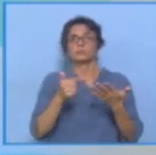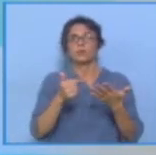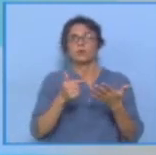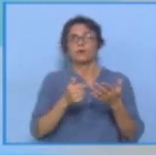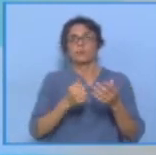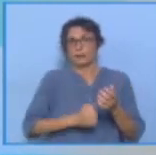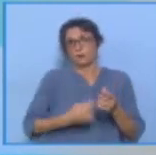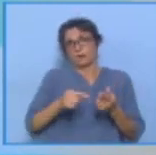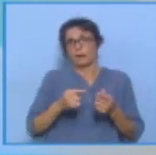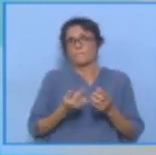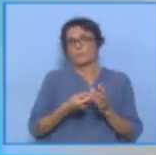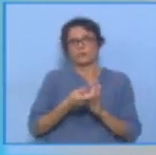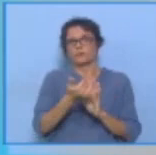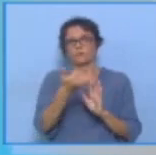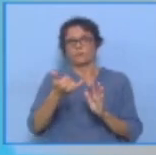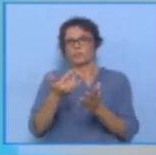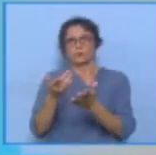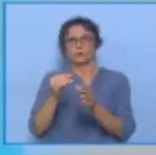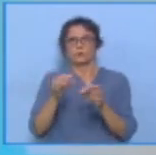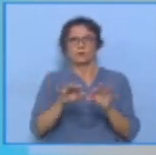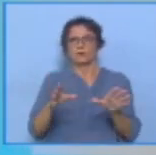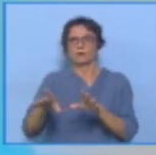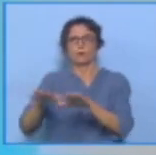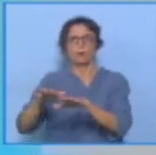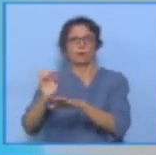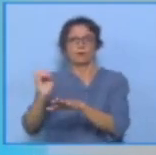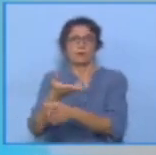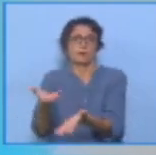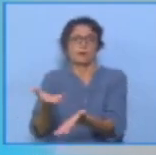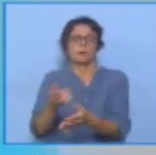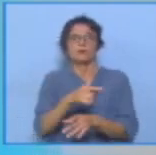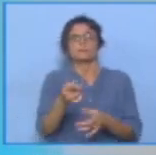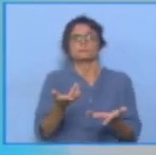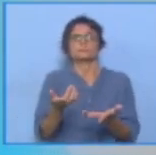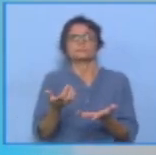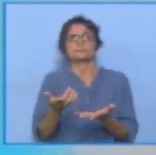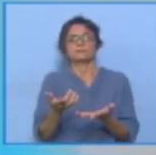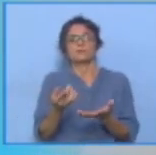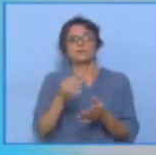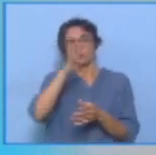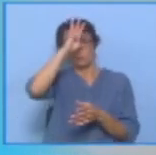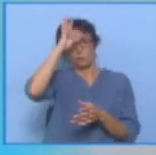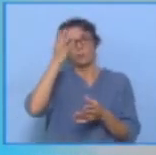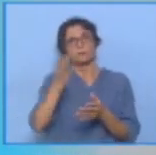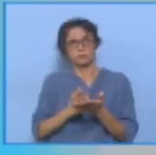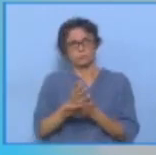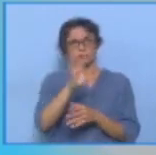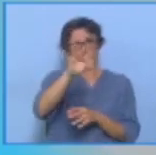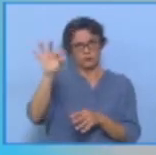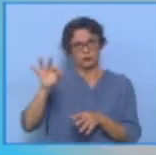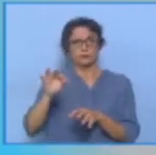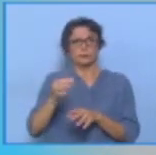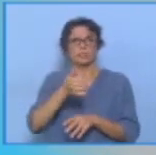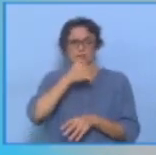que tem de ser de reflexão e de ponderação, porque também não... Vejam, nem o próprio Papa Francisco quis fazer isso de uma vez por todas. Continua a escolher cardeais italianos